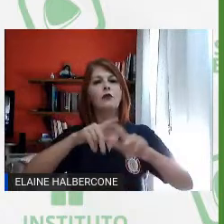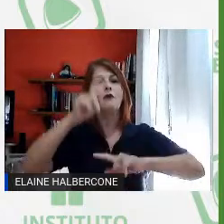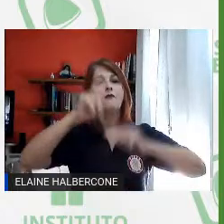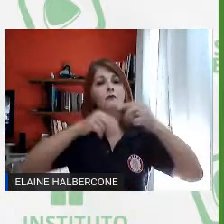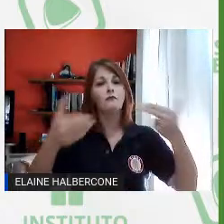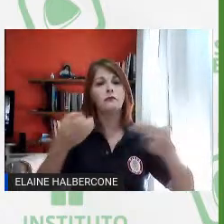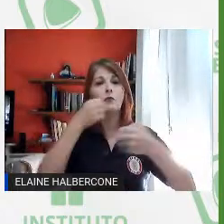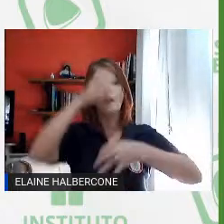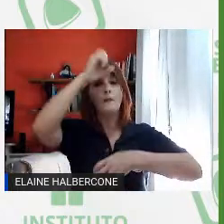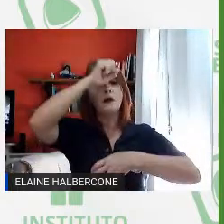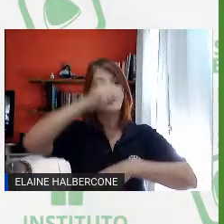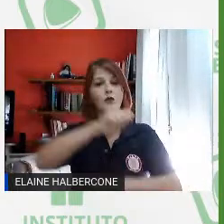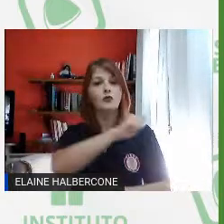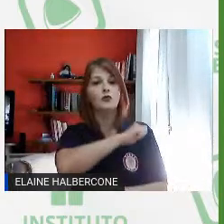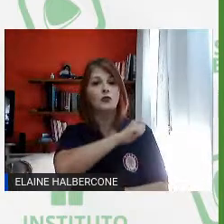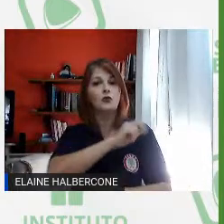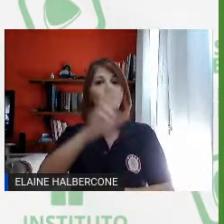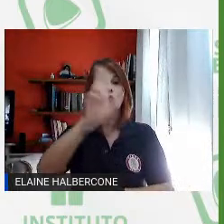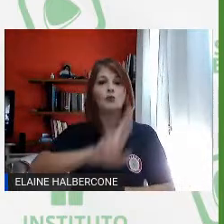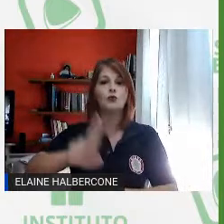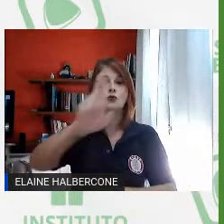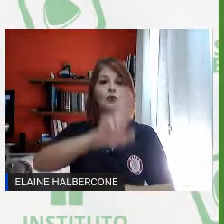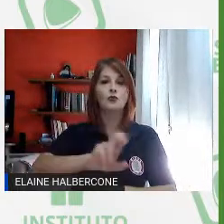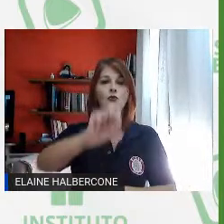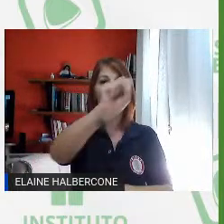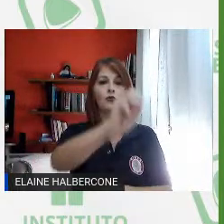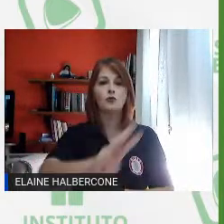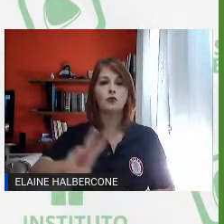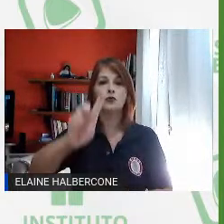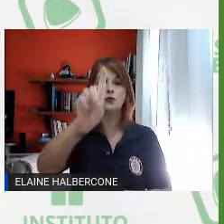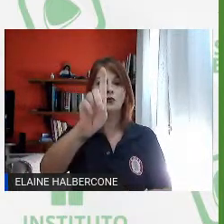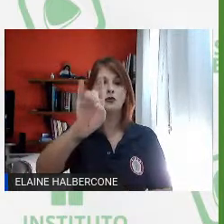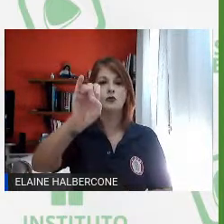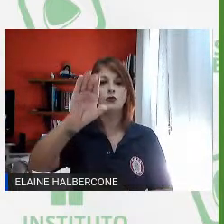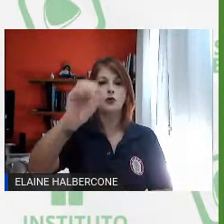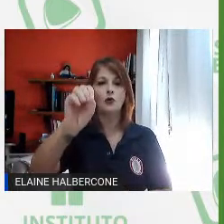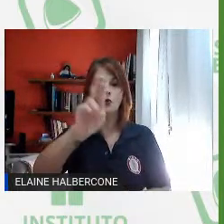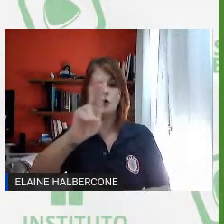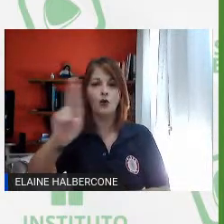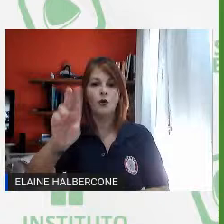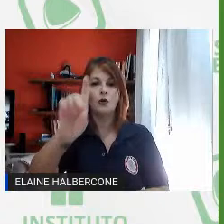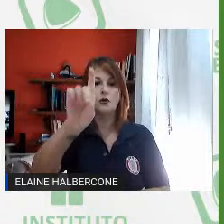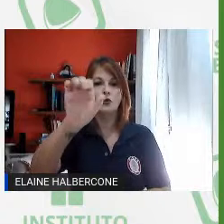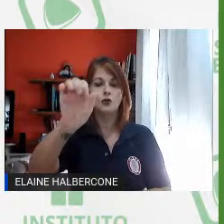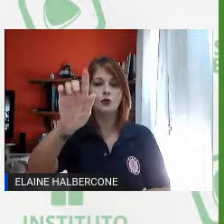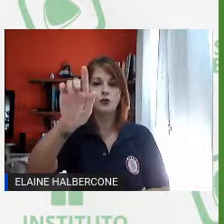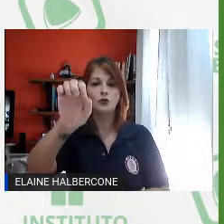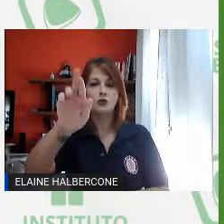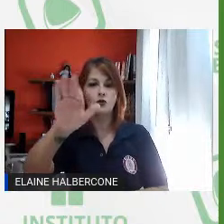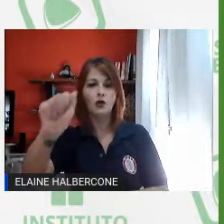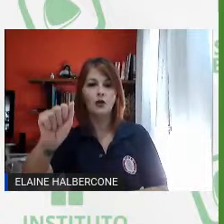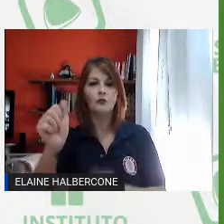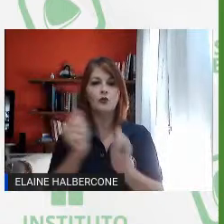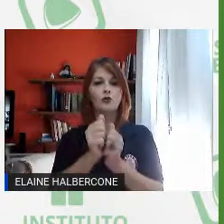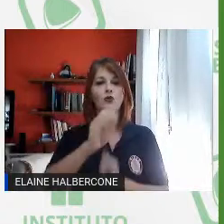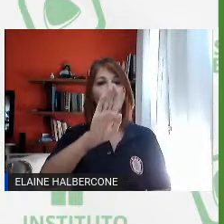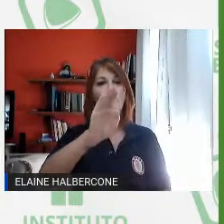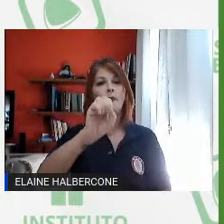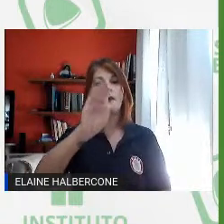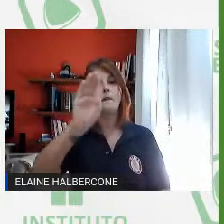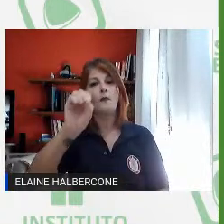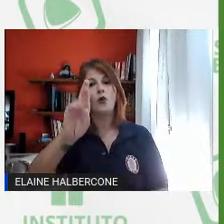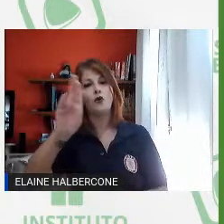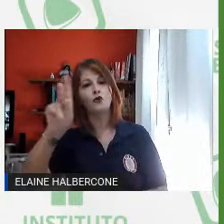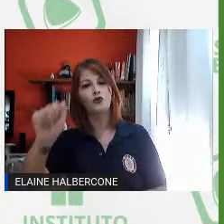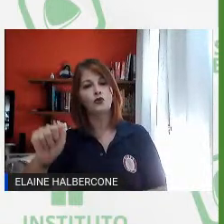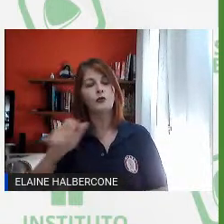estudantes. A utilização do software do Discord, GeoGebra, junto com o Openboard, para que os estudantes conheçam